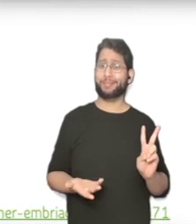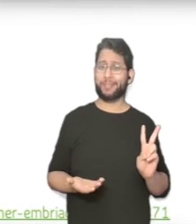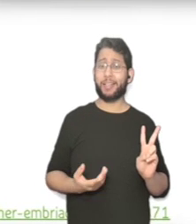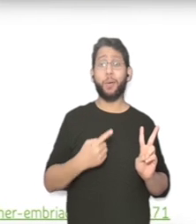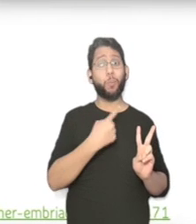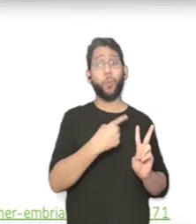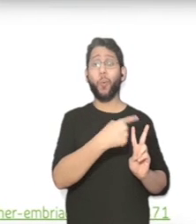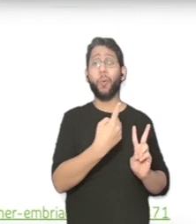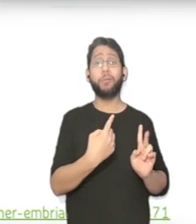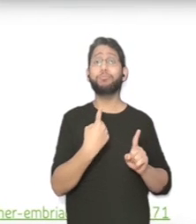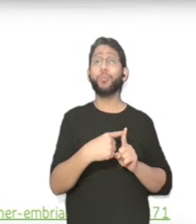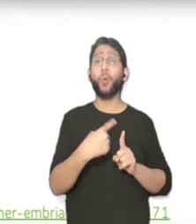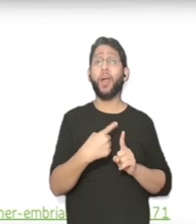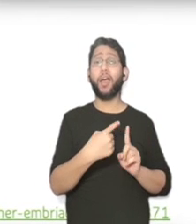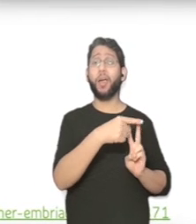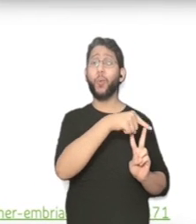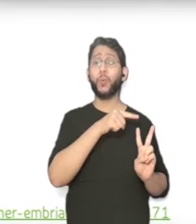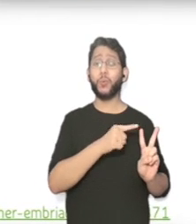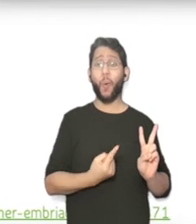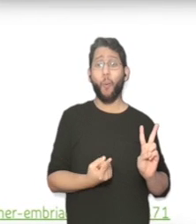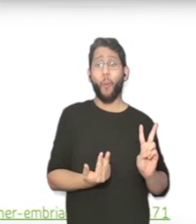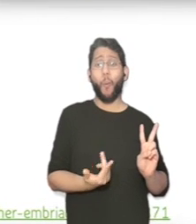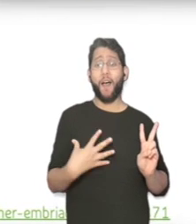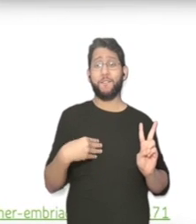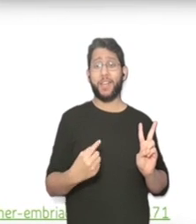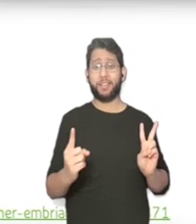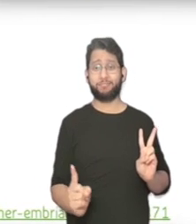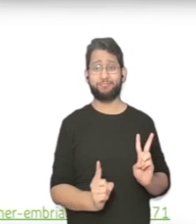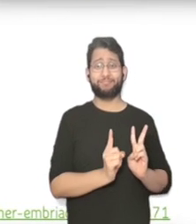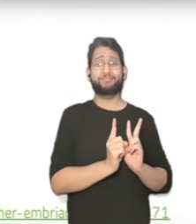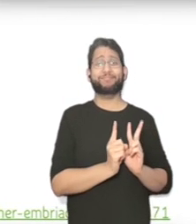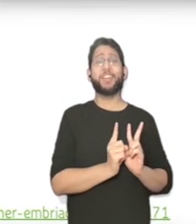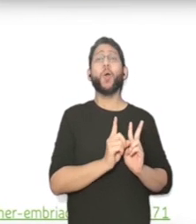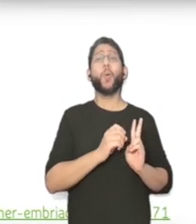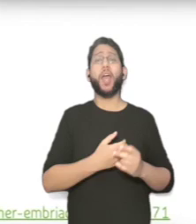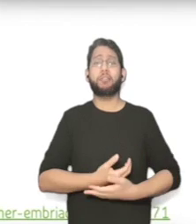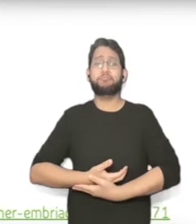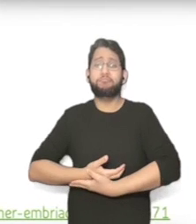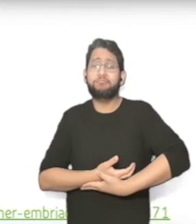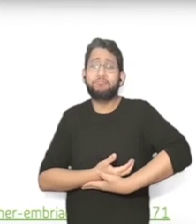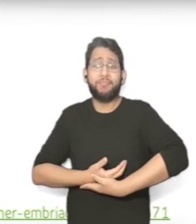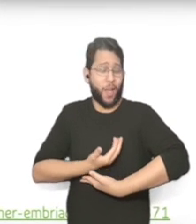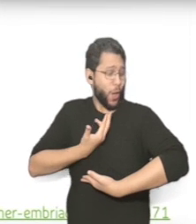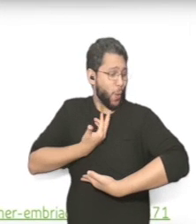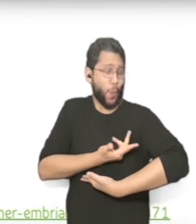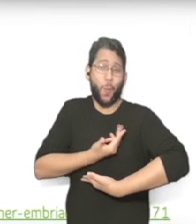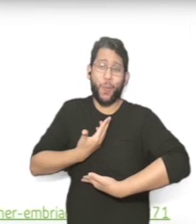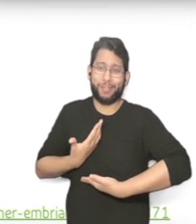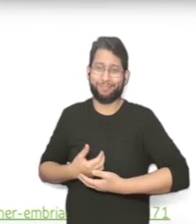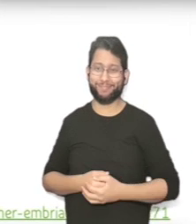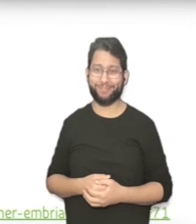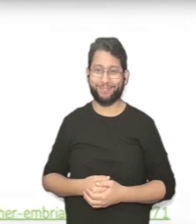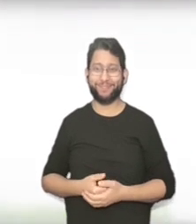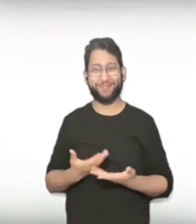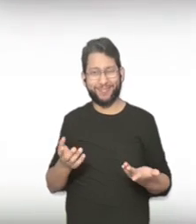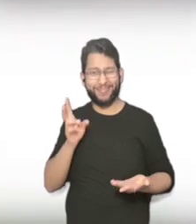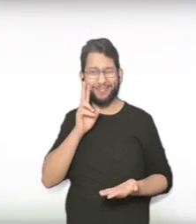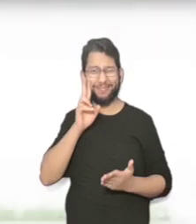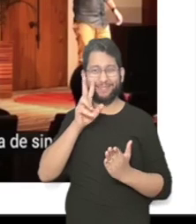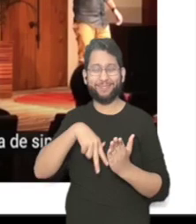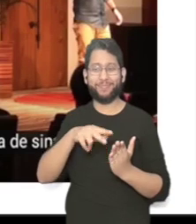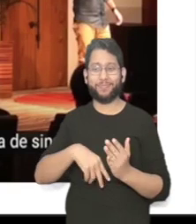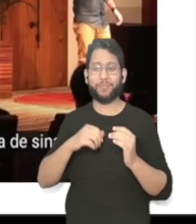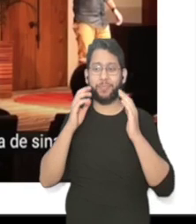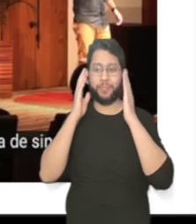já tinham também um filho surdo e que queriam ter mais um, então, para que essa família pudesse ter essa mesma língua, né, de comunicação,